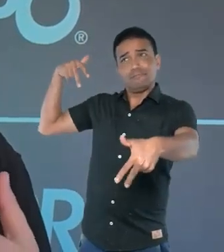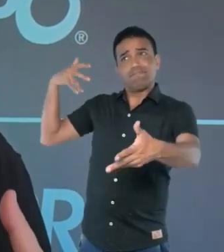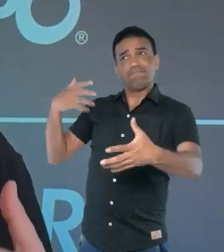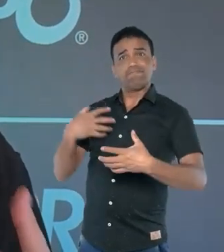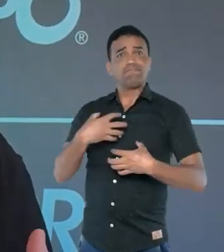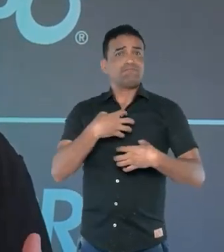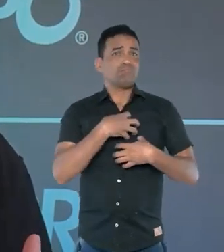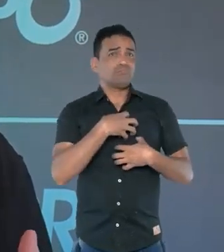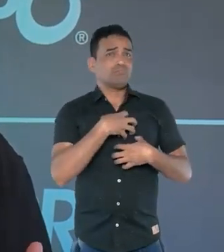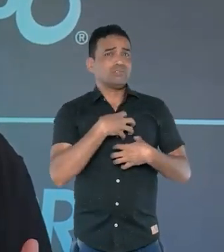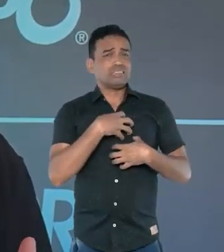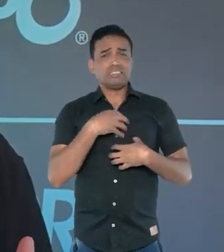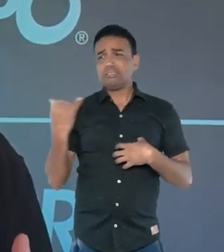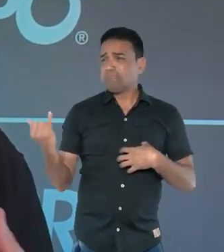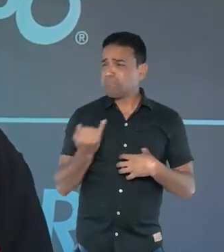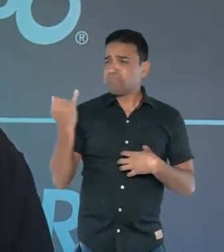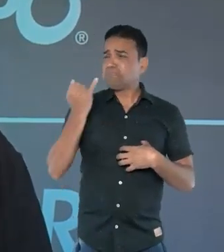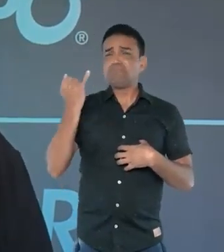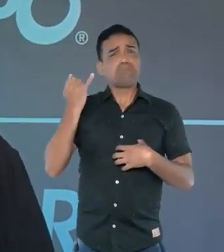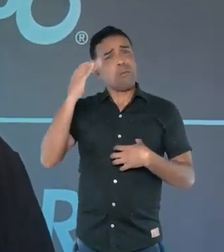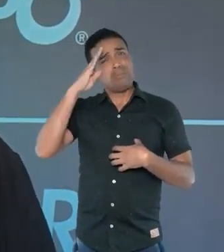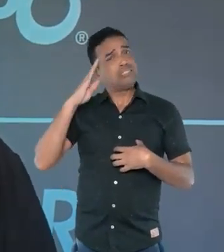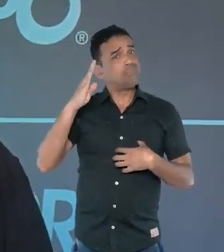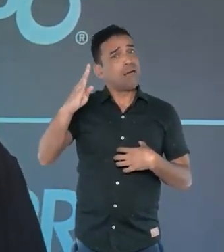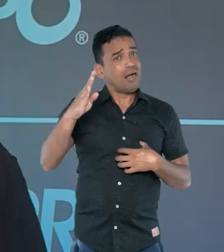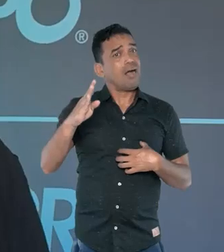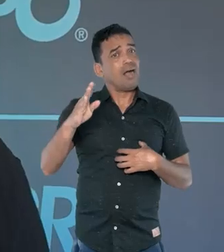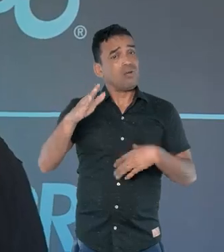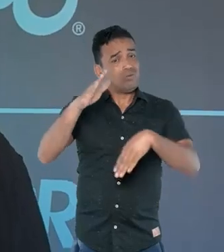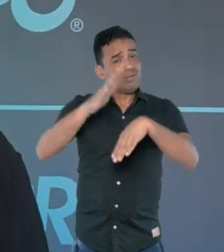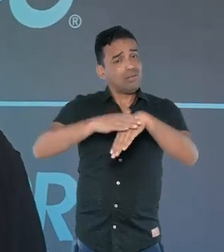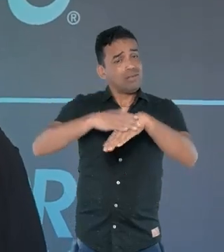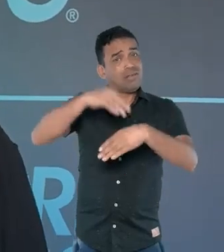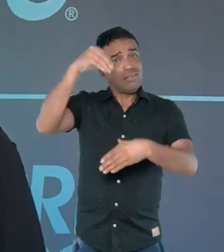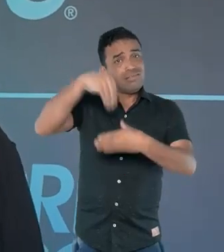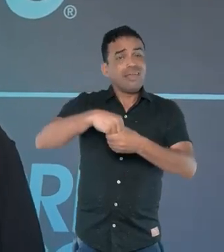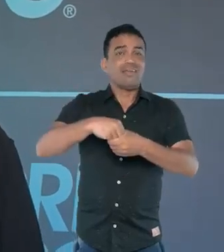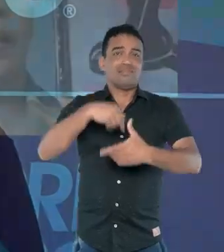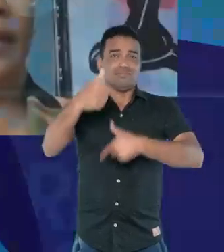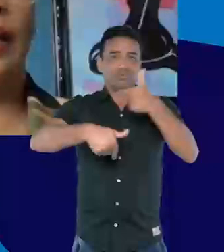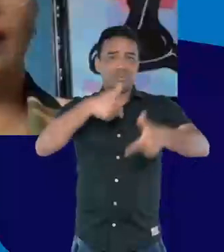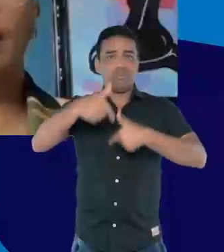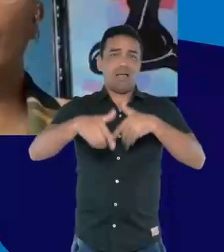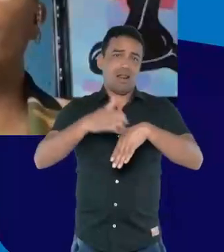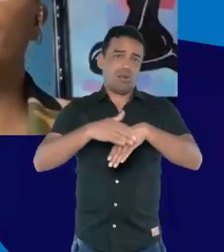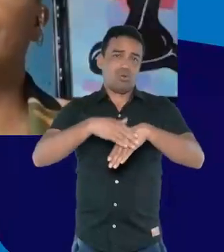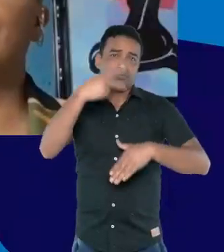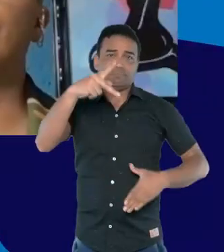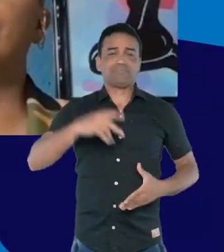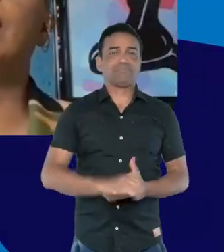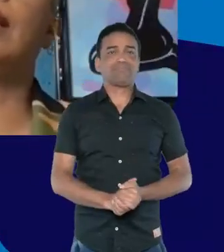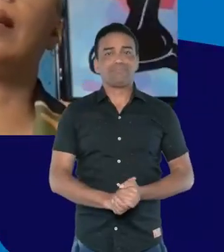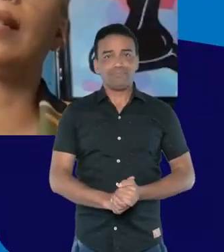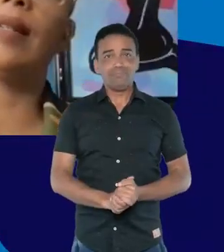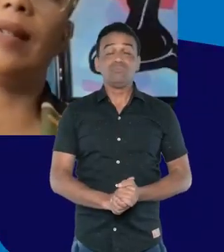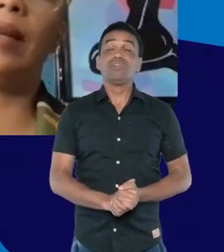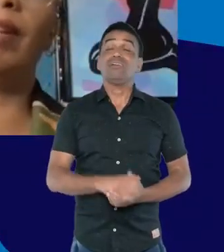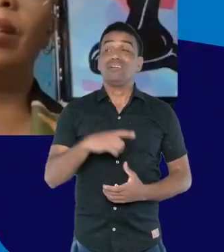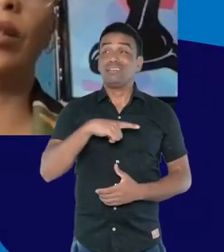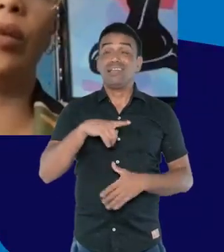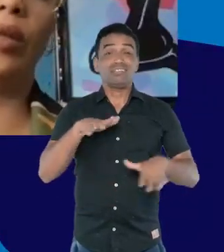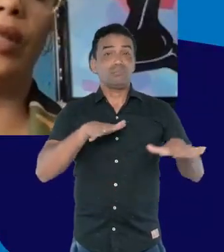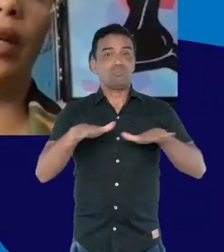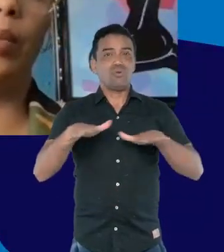ela se torna tão fundamental para o seu trabalho? Tá, tem esse rompimento, né, dentro